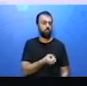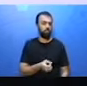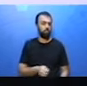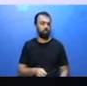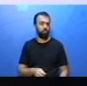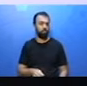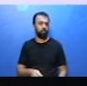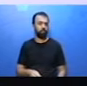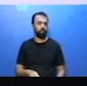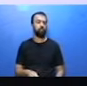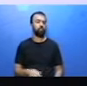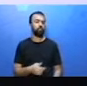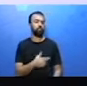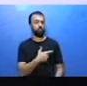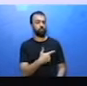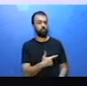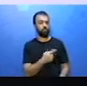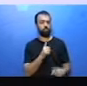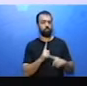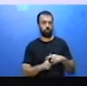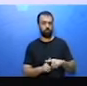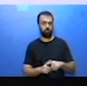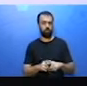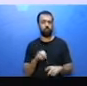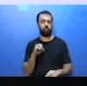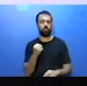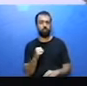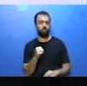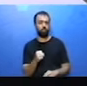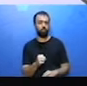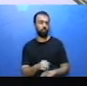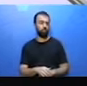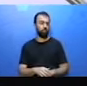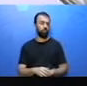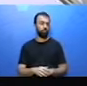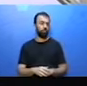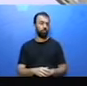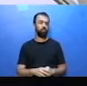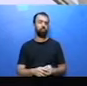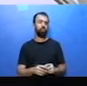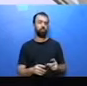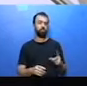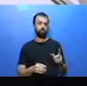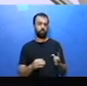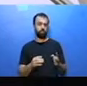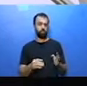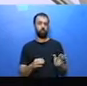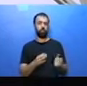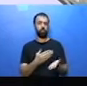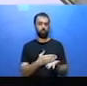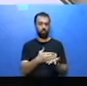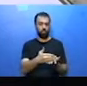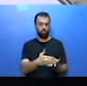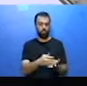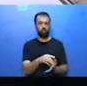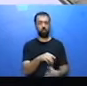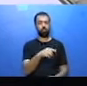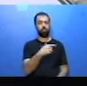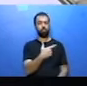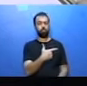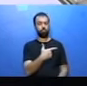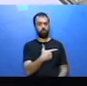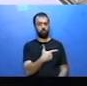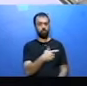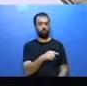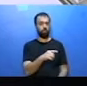é 7 mais 8 sair do número certo mas